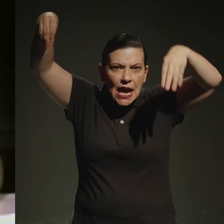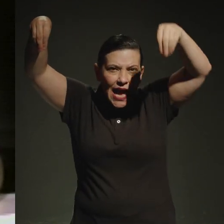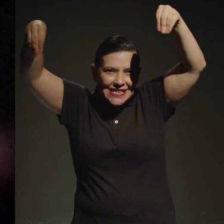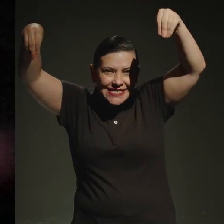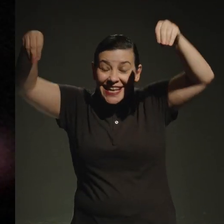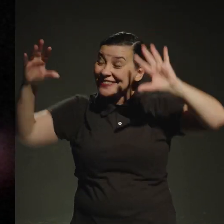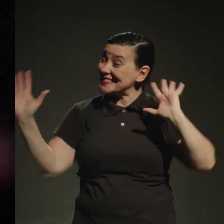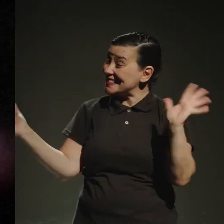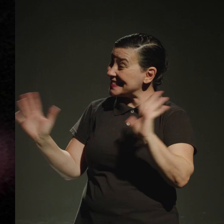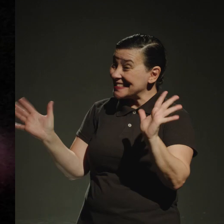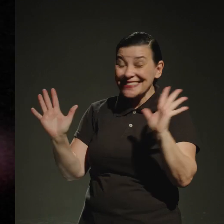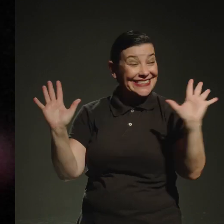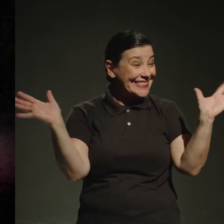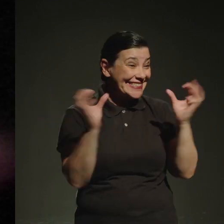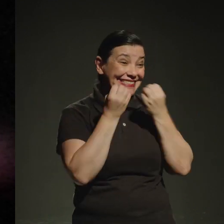espanhol.